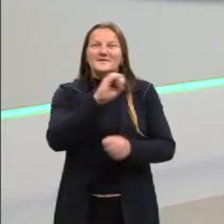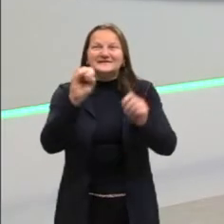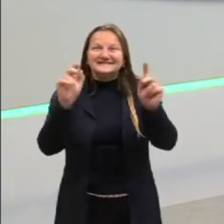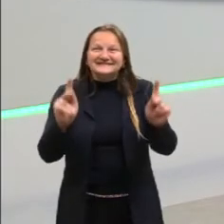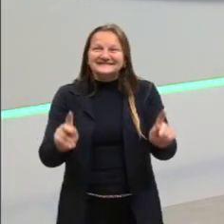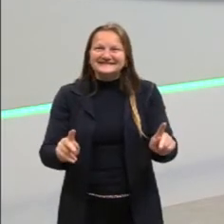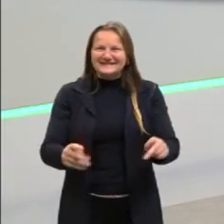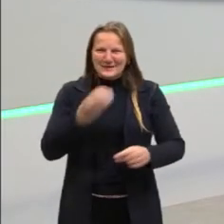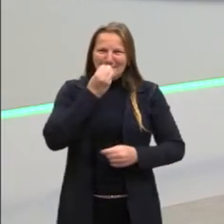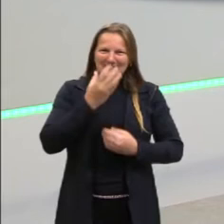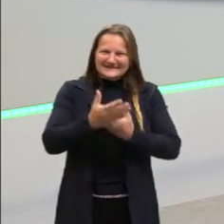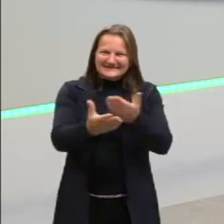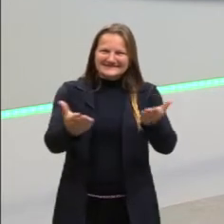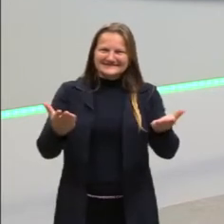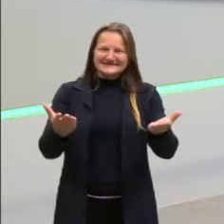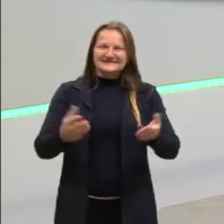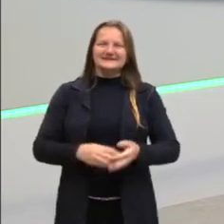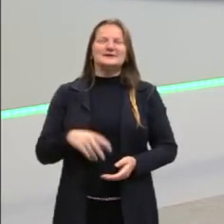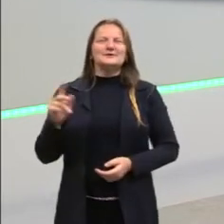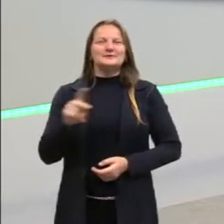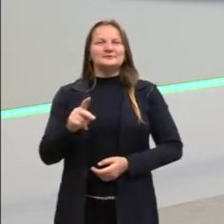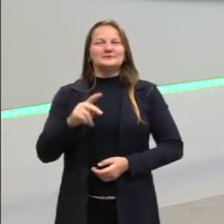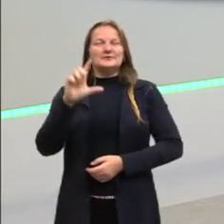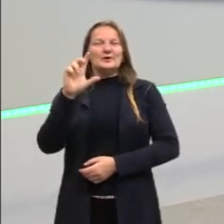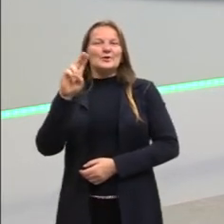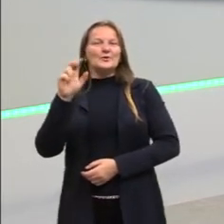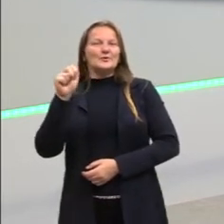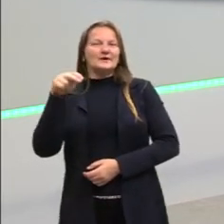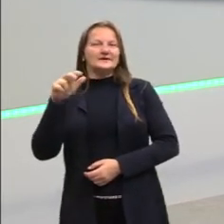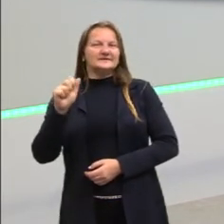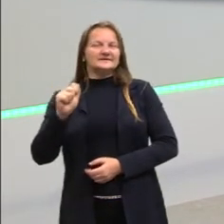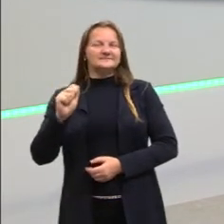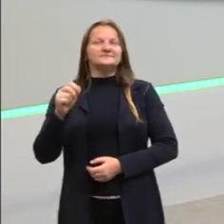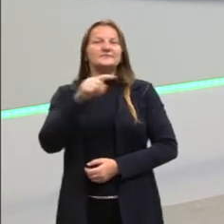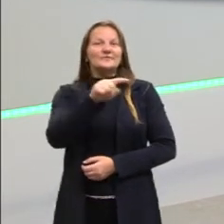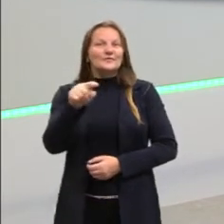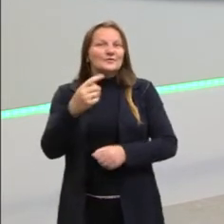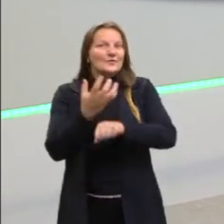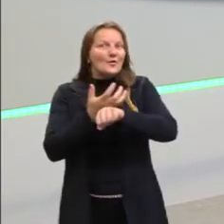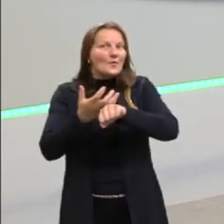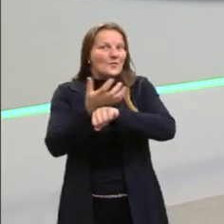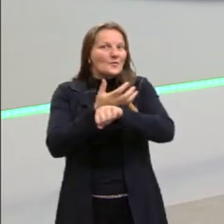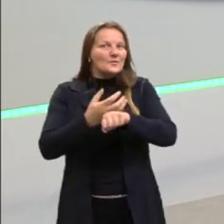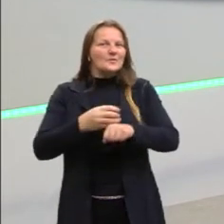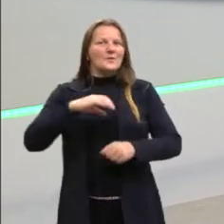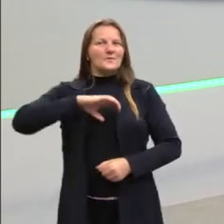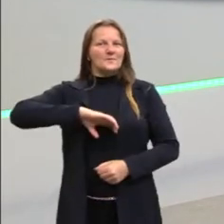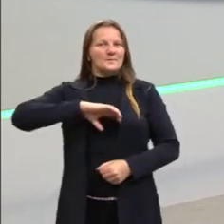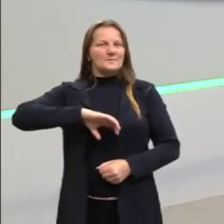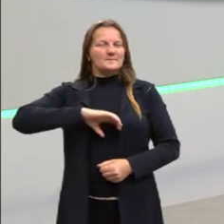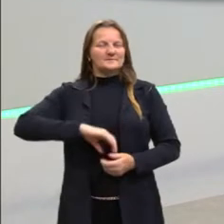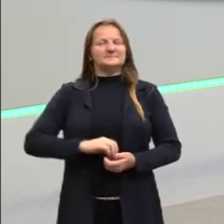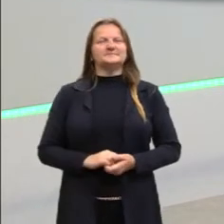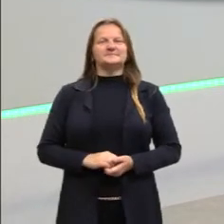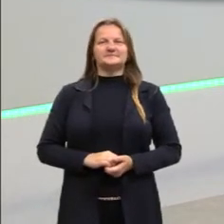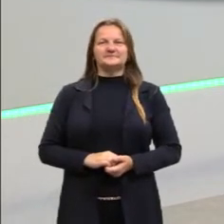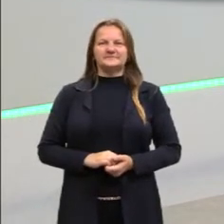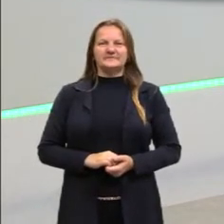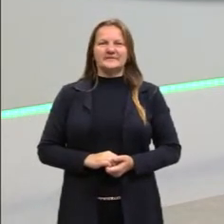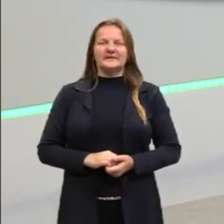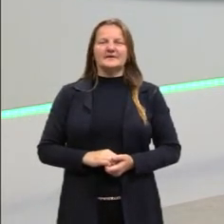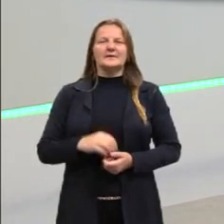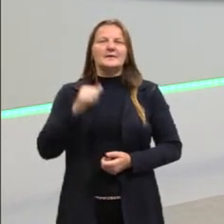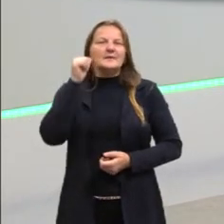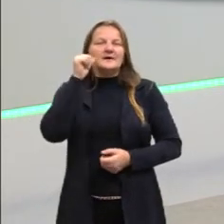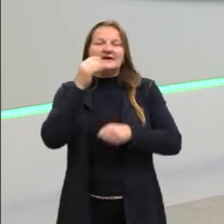Pessoal, tudo bem com vocês? Eu sou a professora Luana Miller, trabalho com vocês o componente curricular de língua portuguesa. Eu sou uma